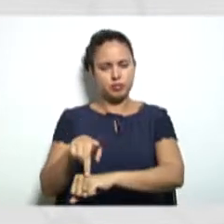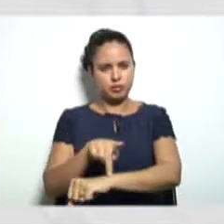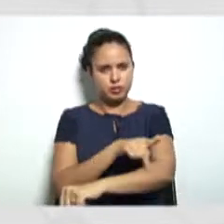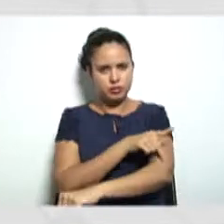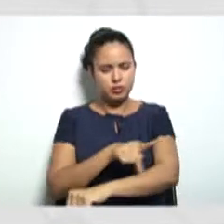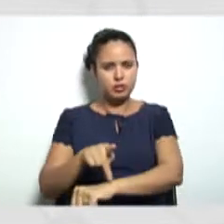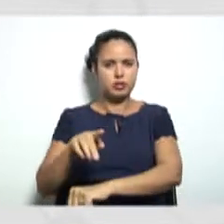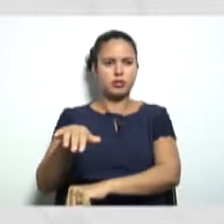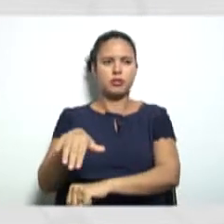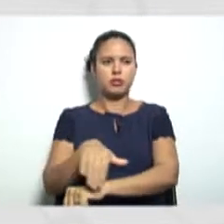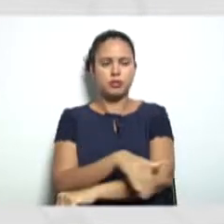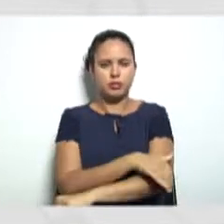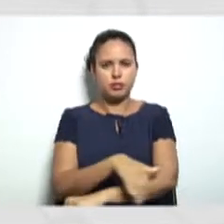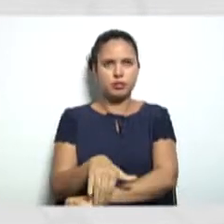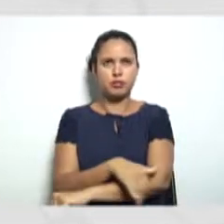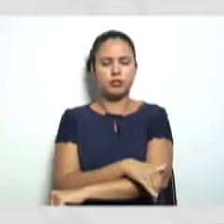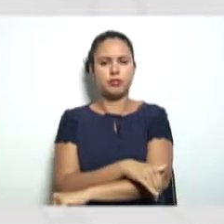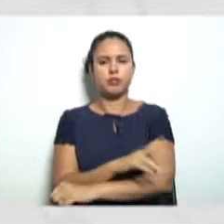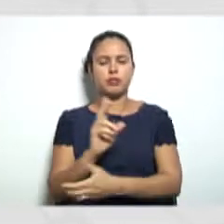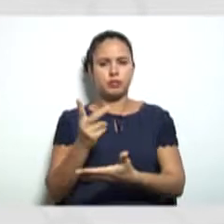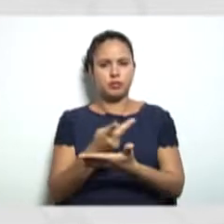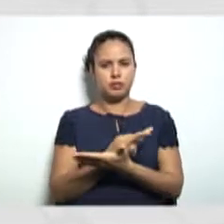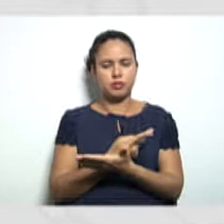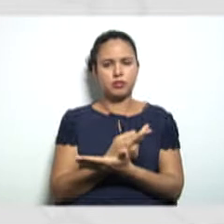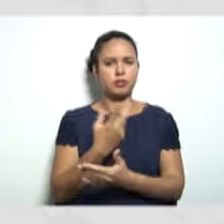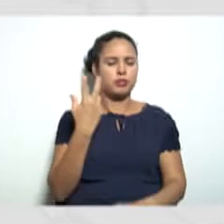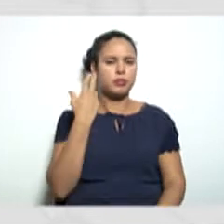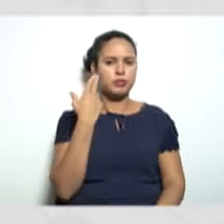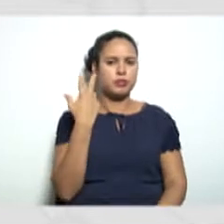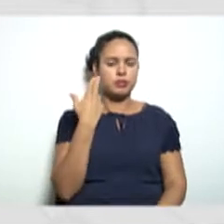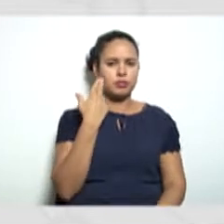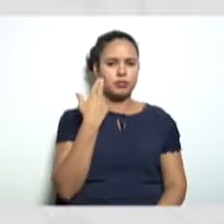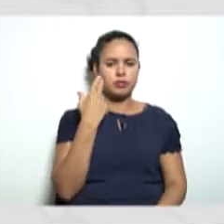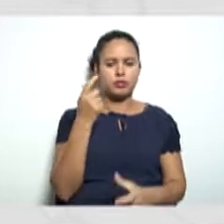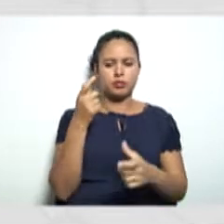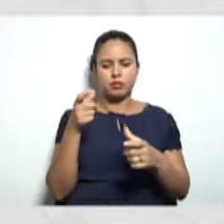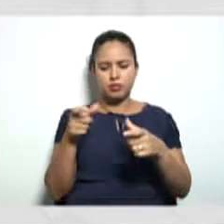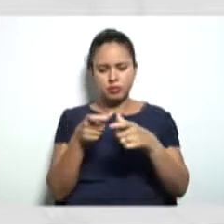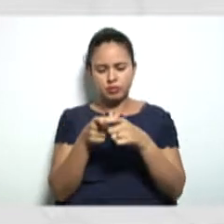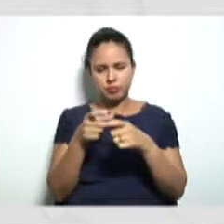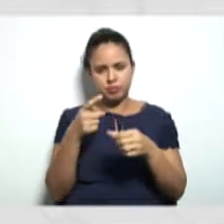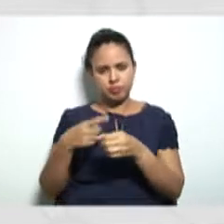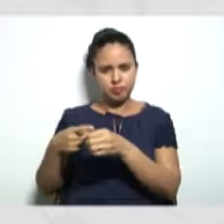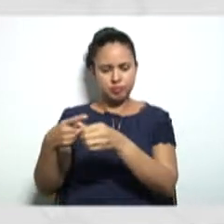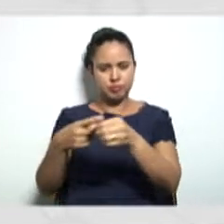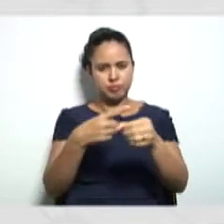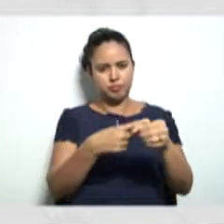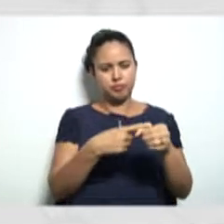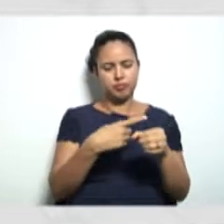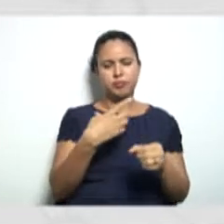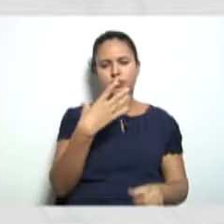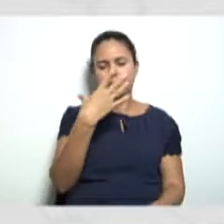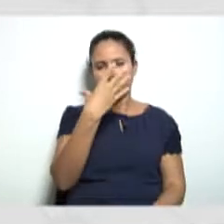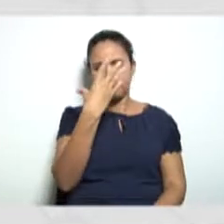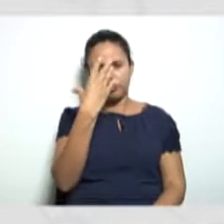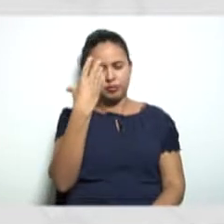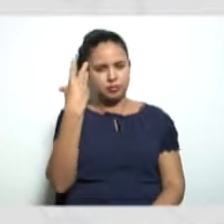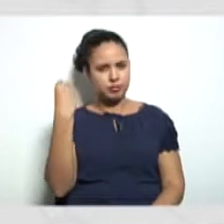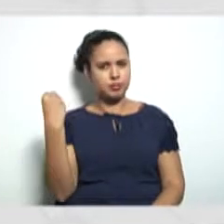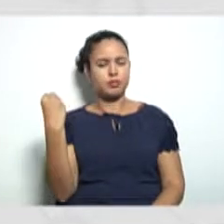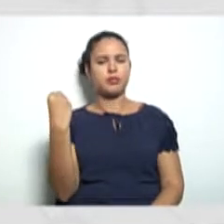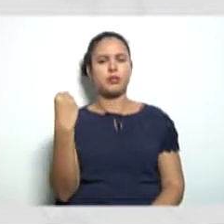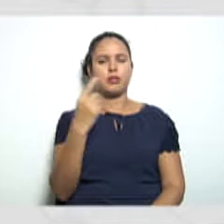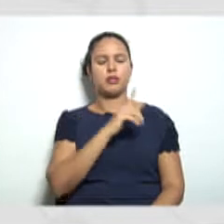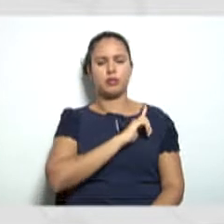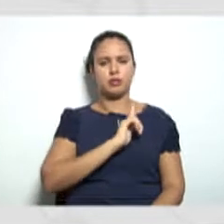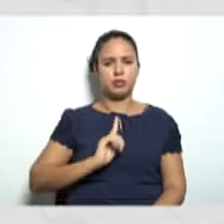associados. Ocorrem comumente em regiões esquecidas pelo poder público, principalmente na zona rural.